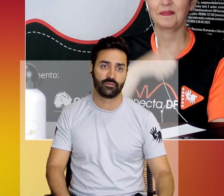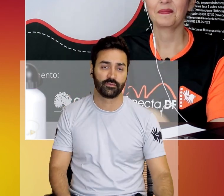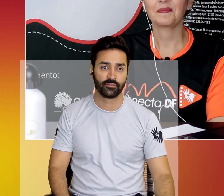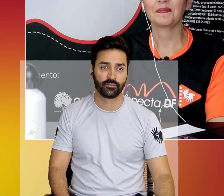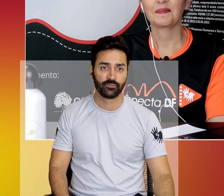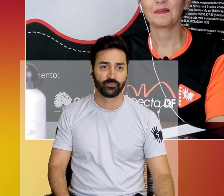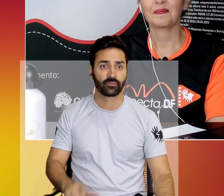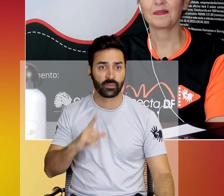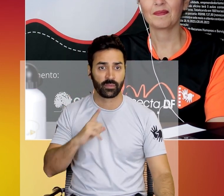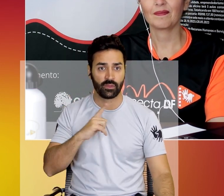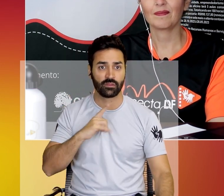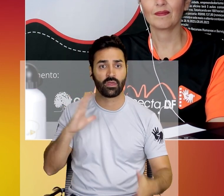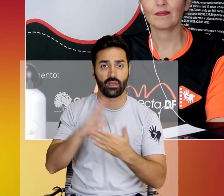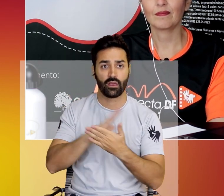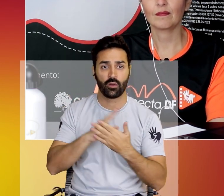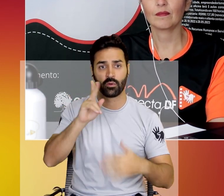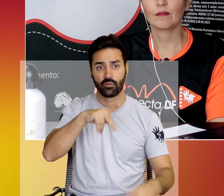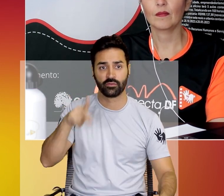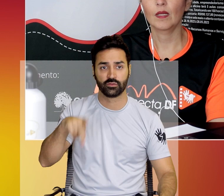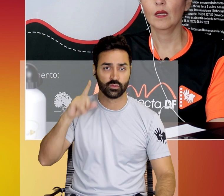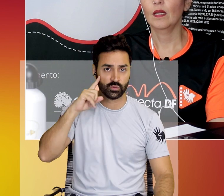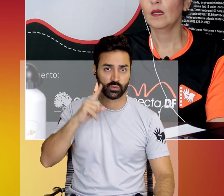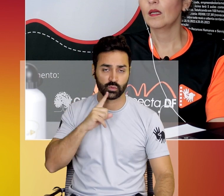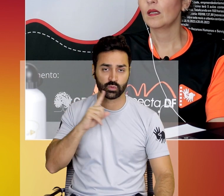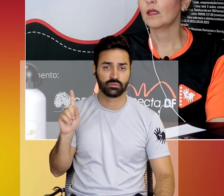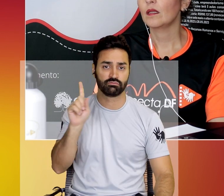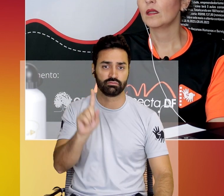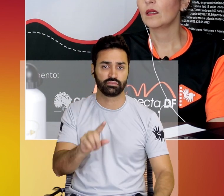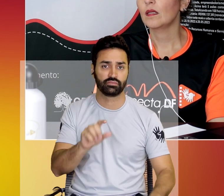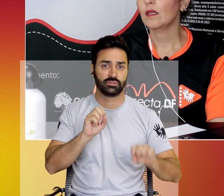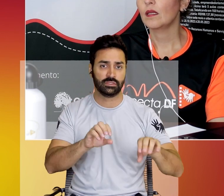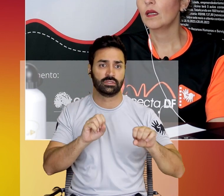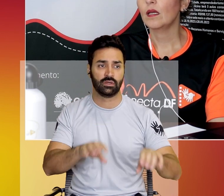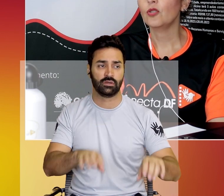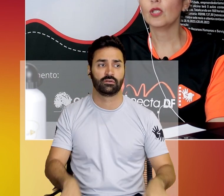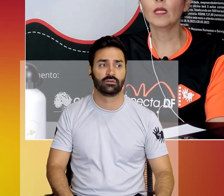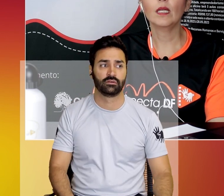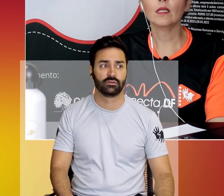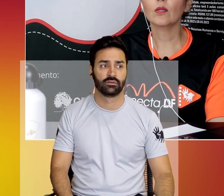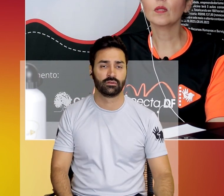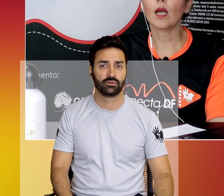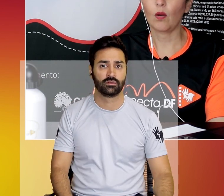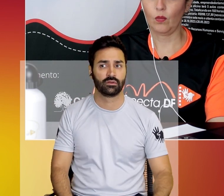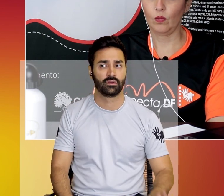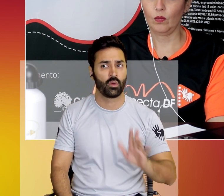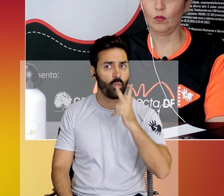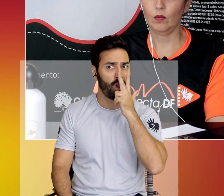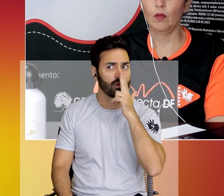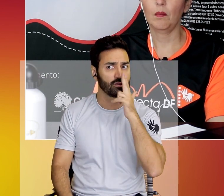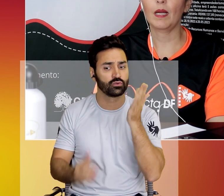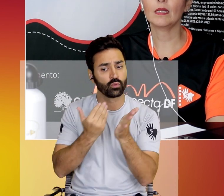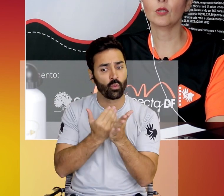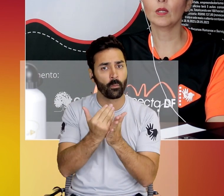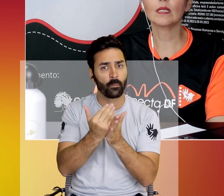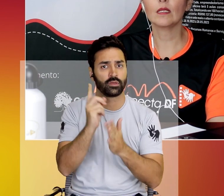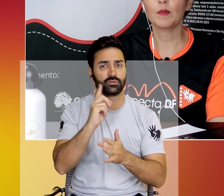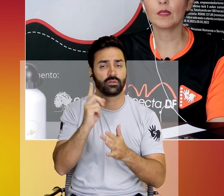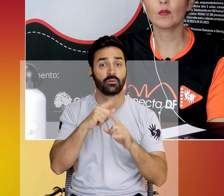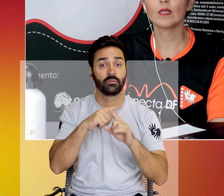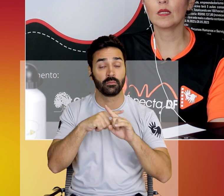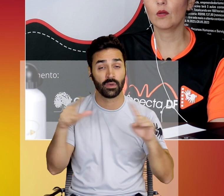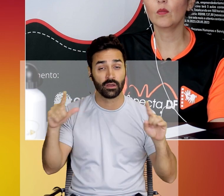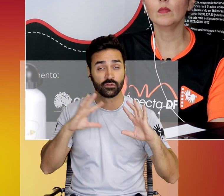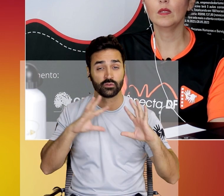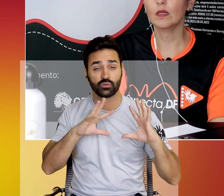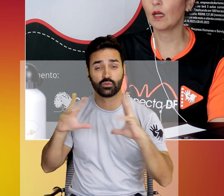alguma professora surda que vai dar sinal? Que vai dar aula? De início, não. Mas todas as